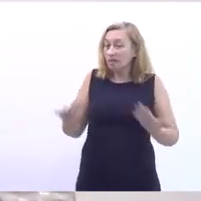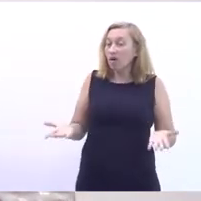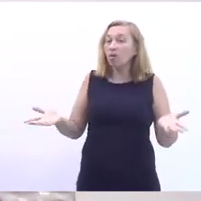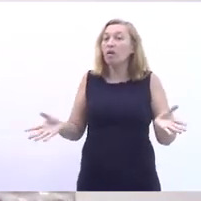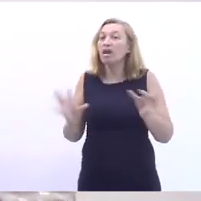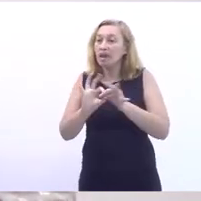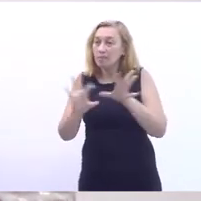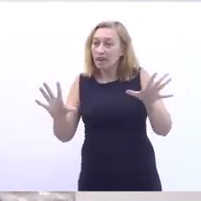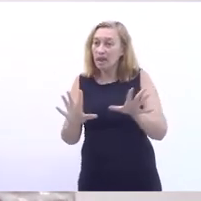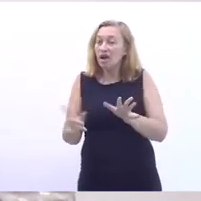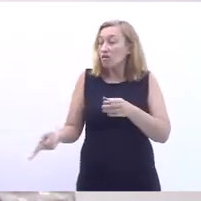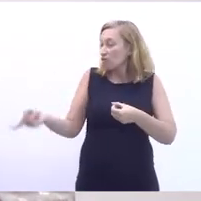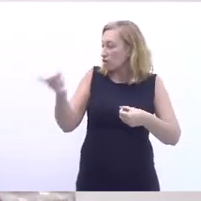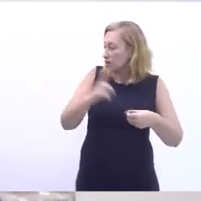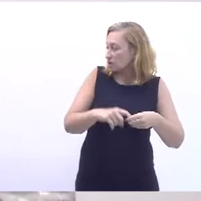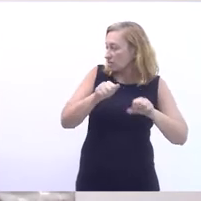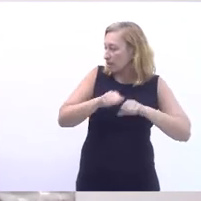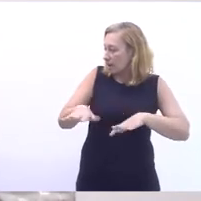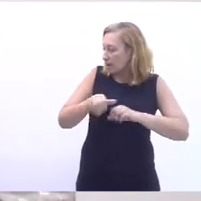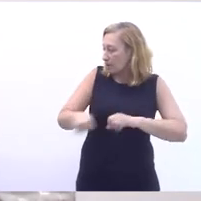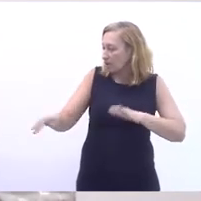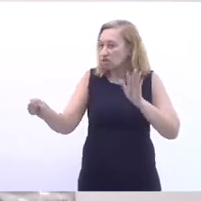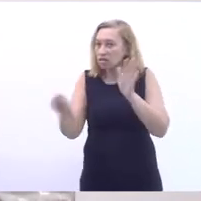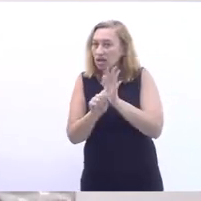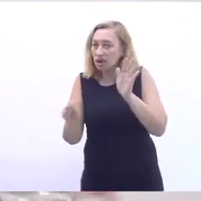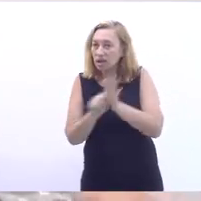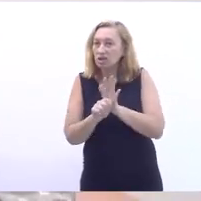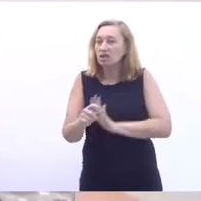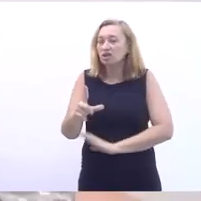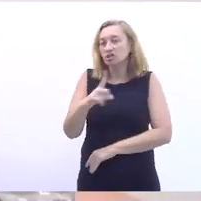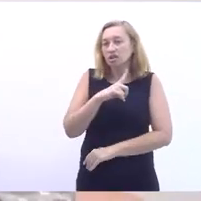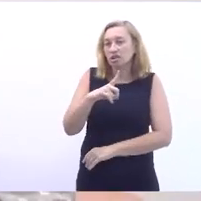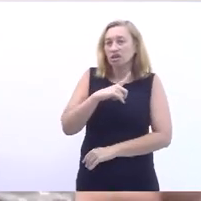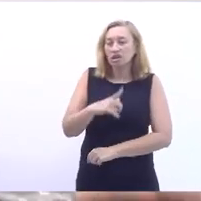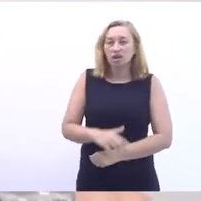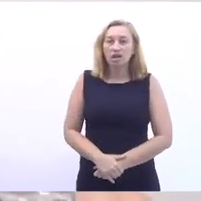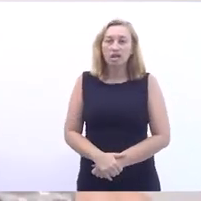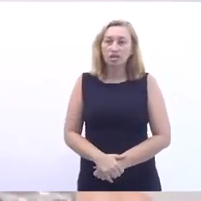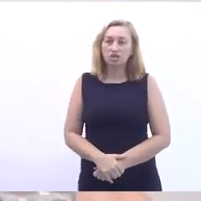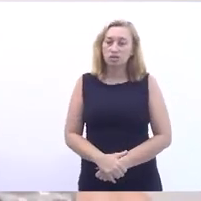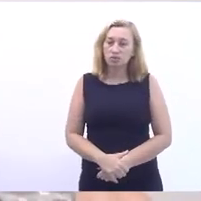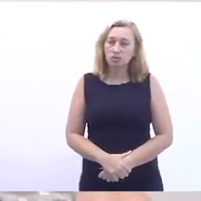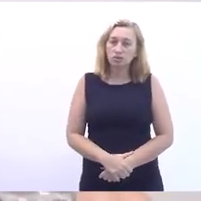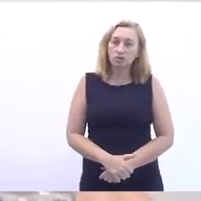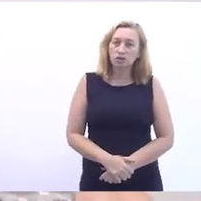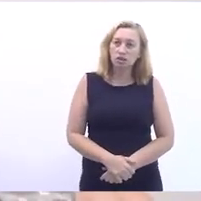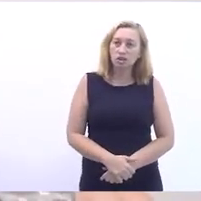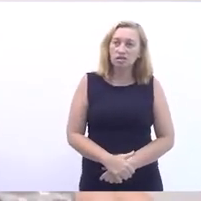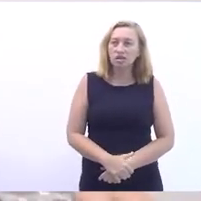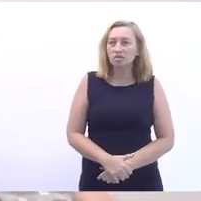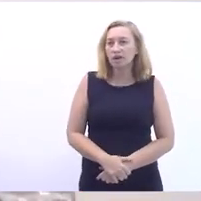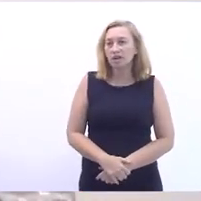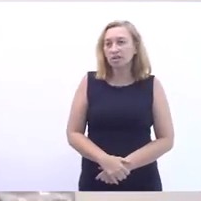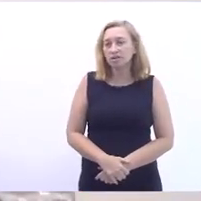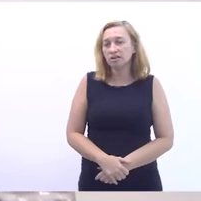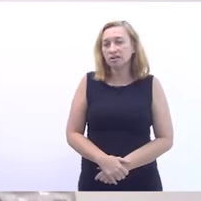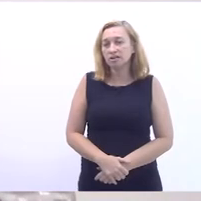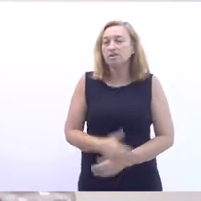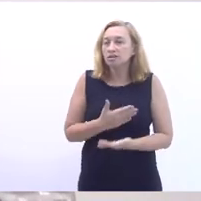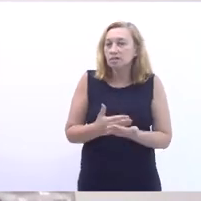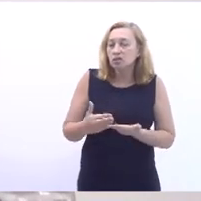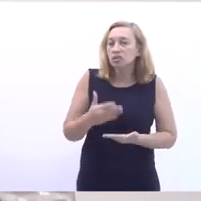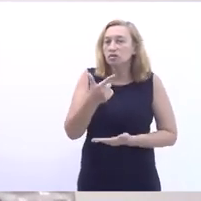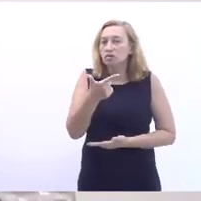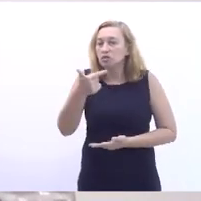voltando aqui para marcha da maconha na cara assim a gente teve na muita começou em